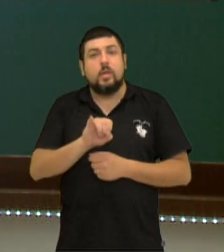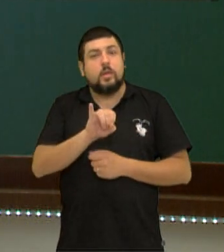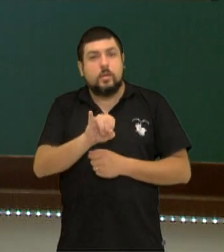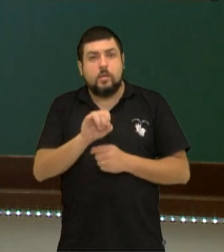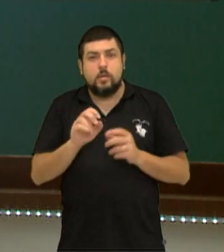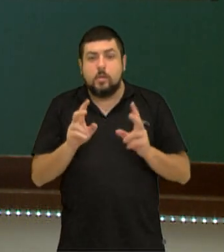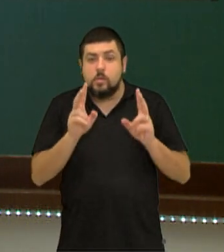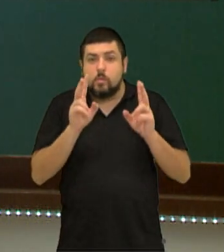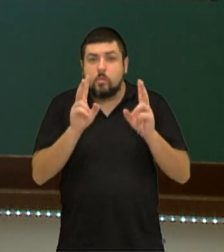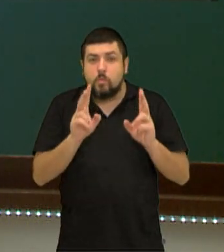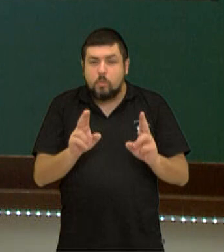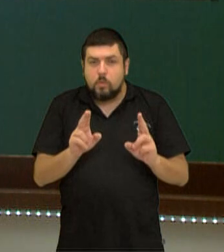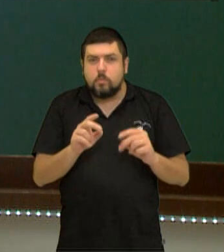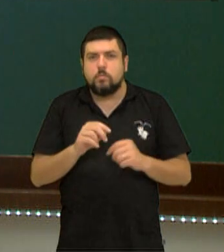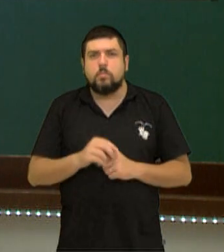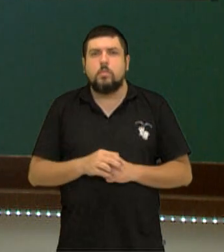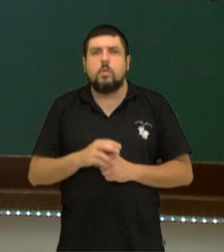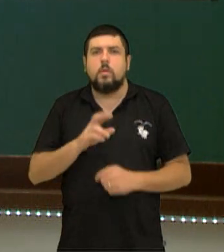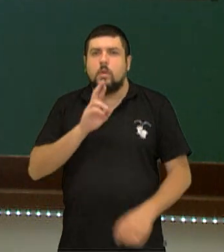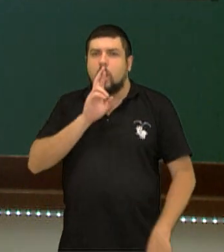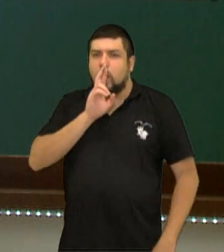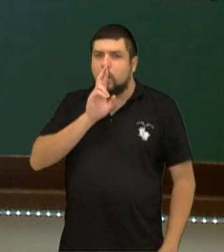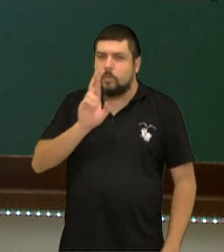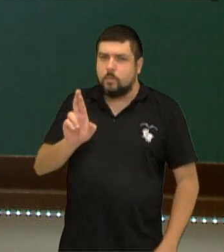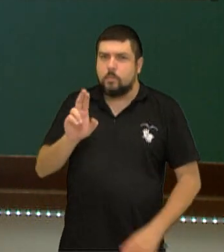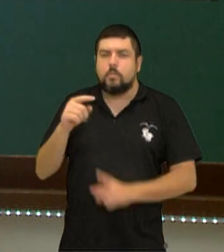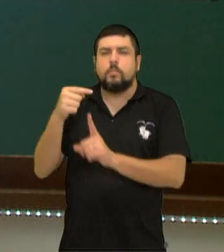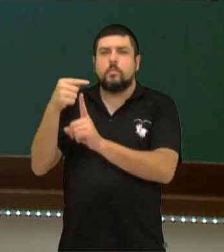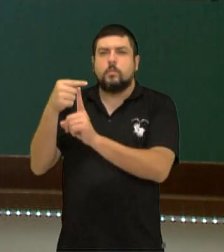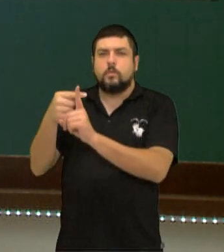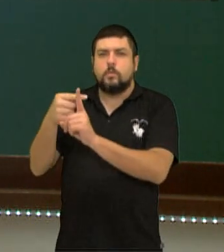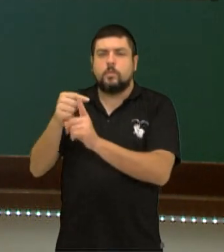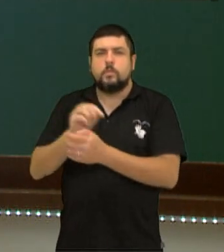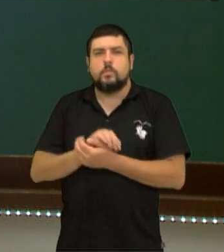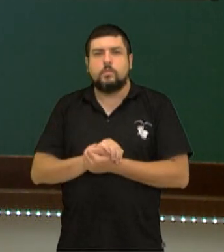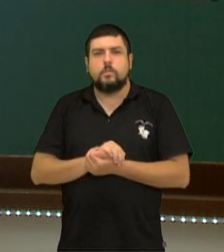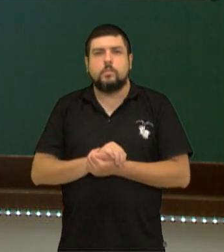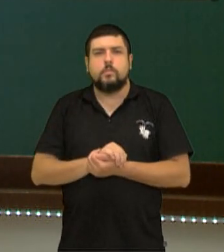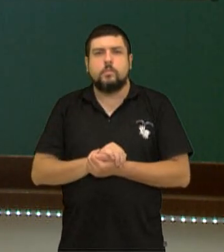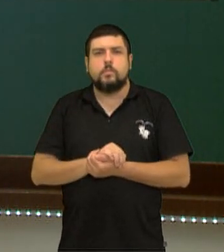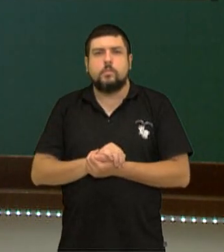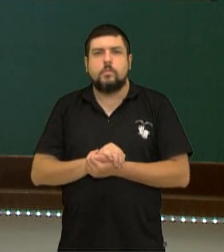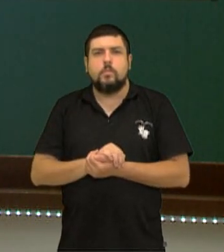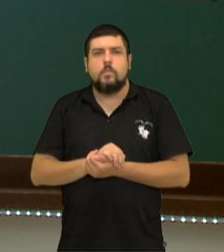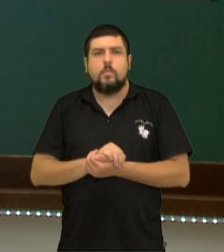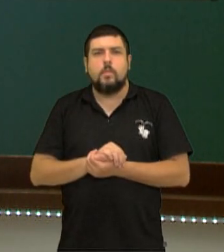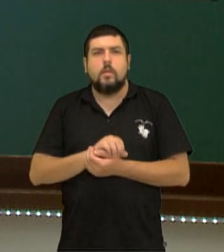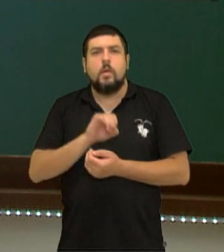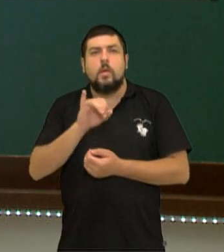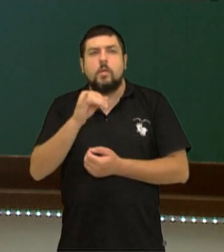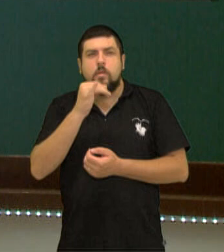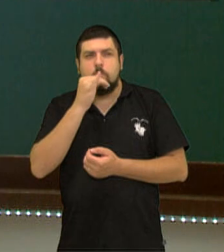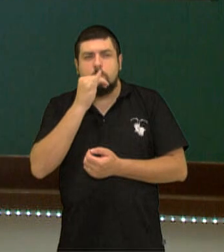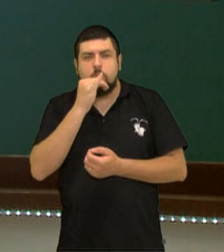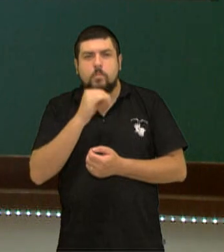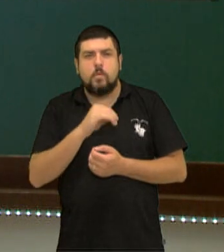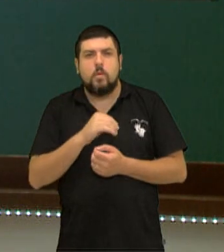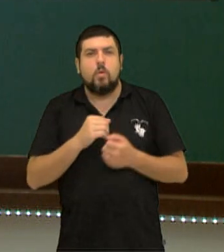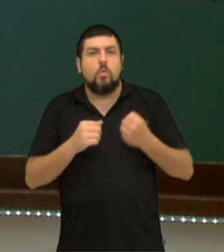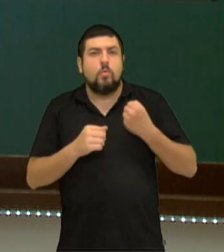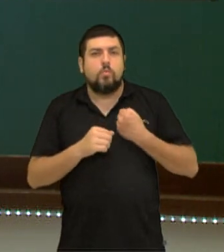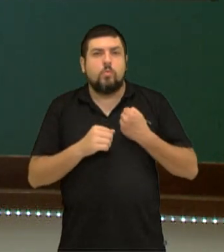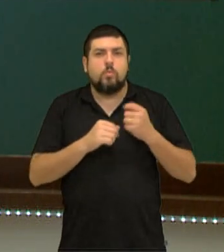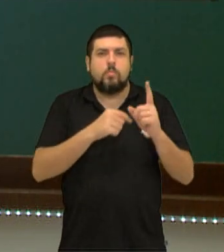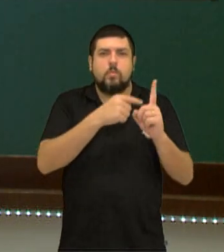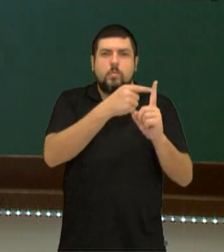são iguais, o resultado fica positivo. Olha lá, se eu multiplicar dois números